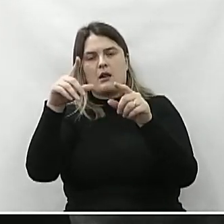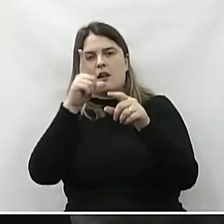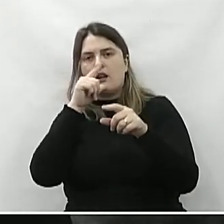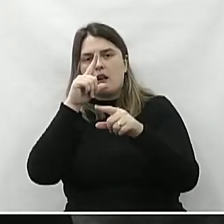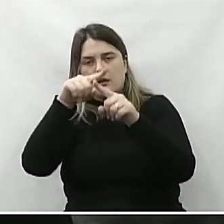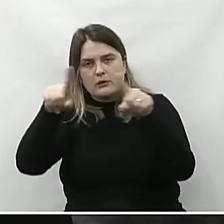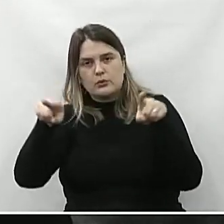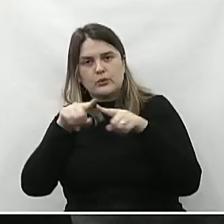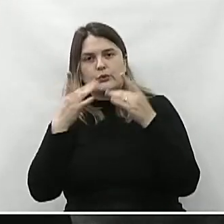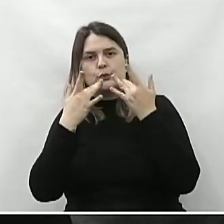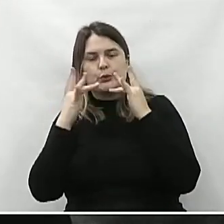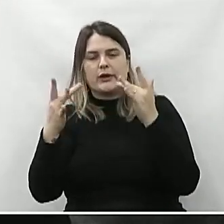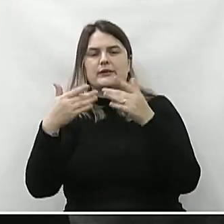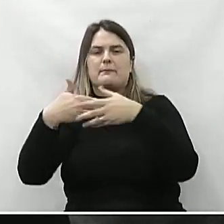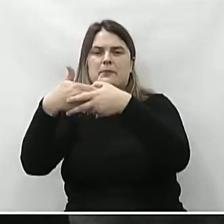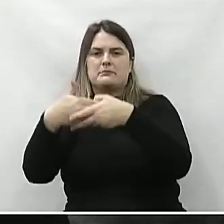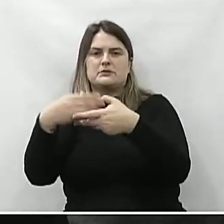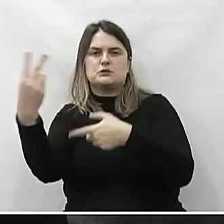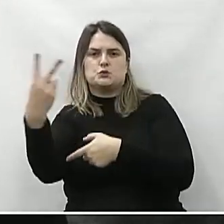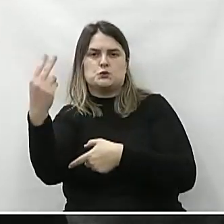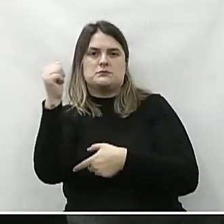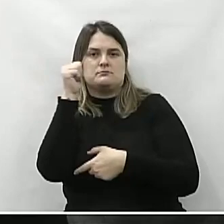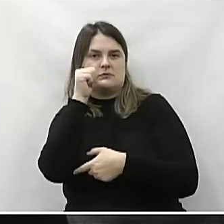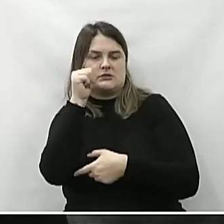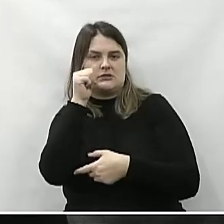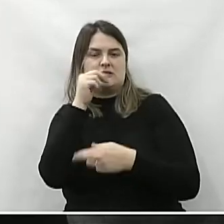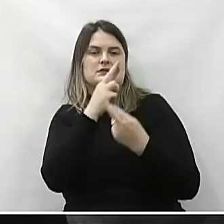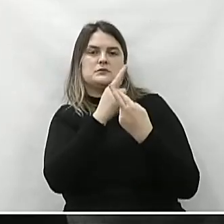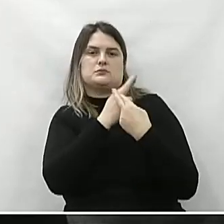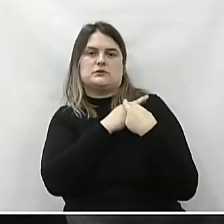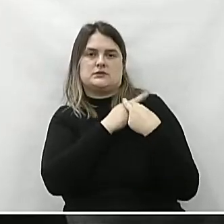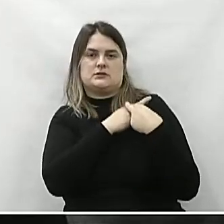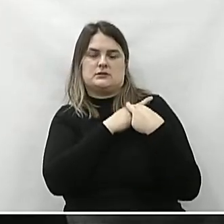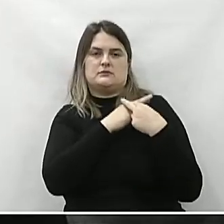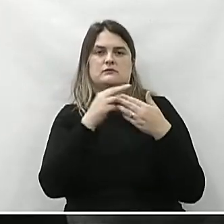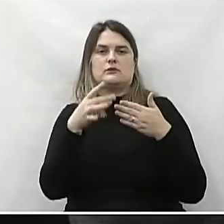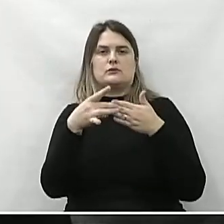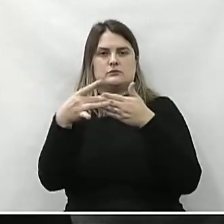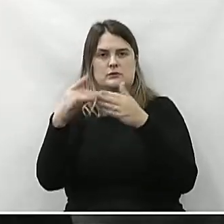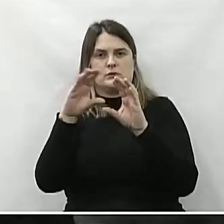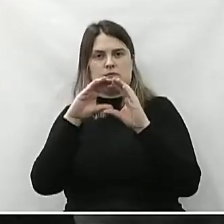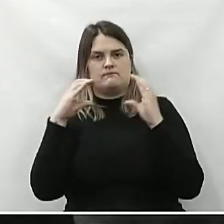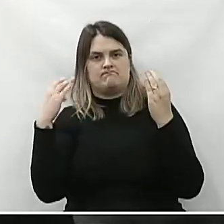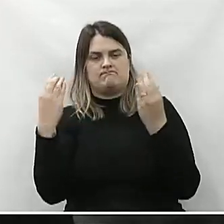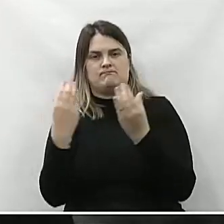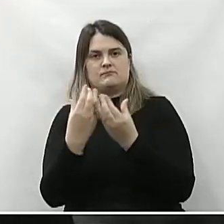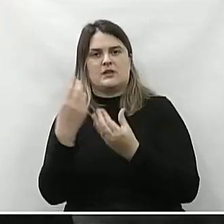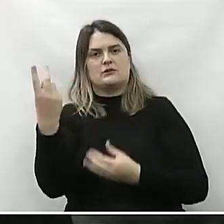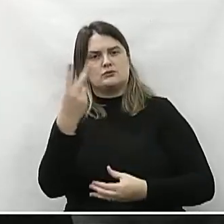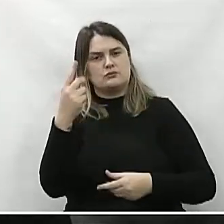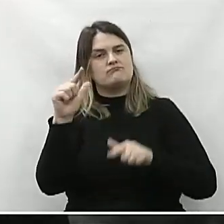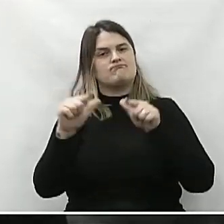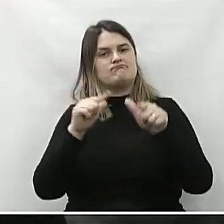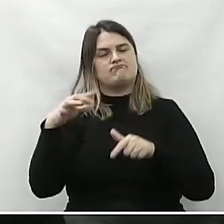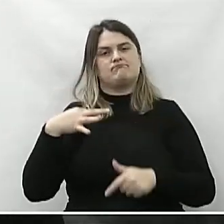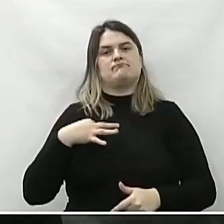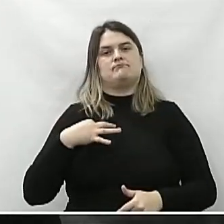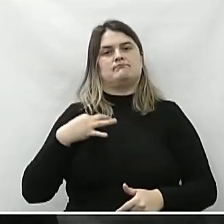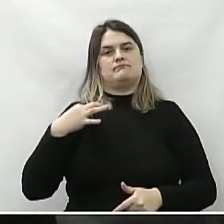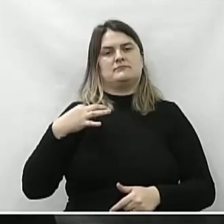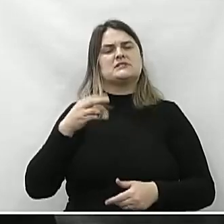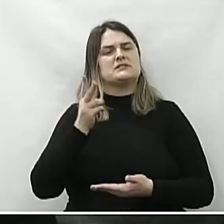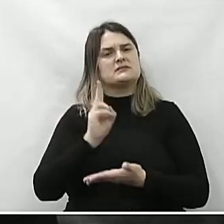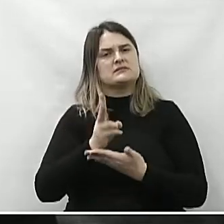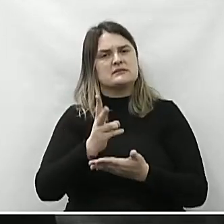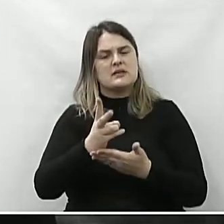né a Karen Alessandra que de forma né voluntária sempre estão